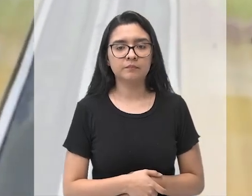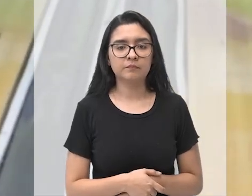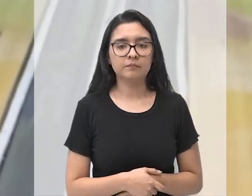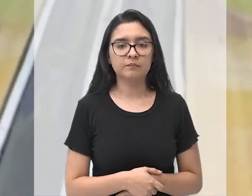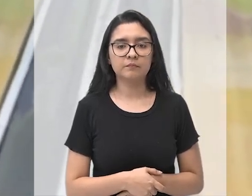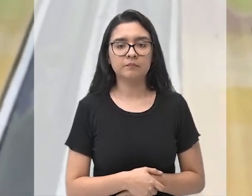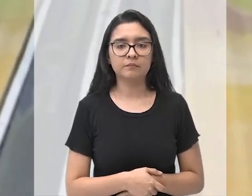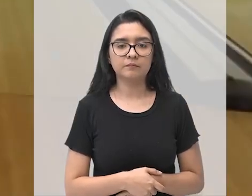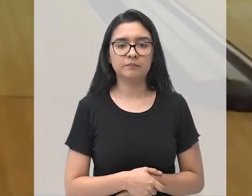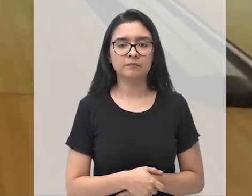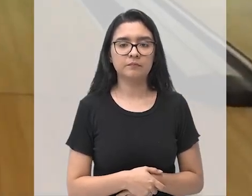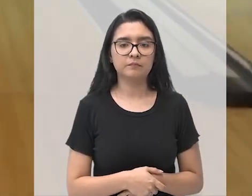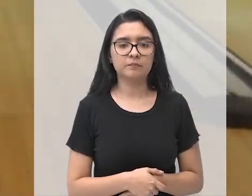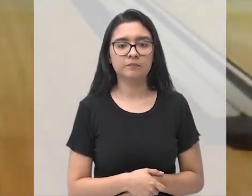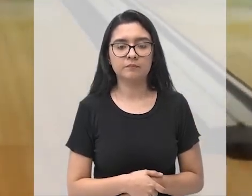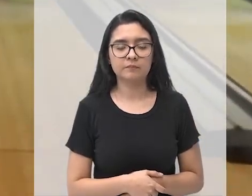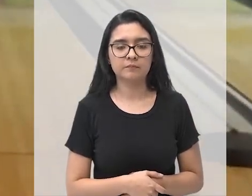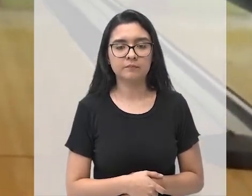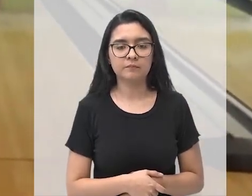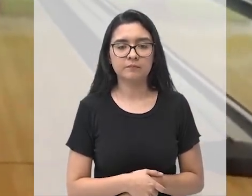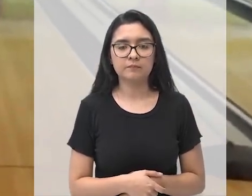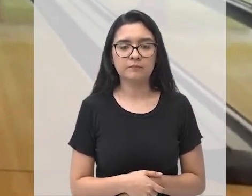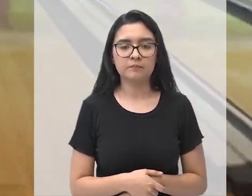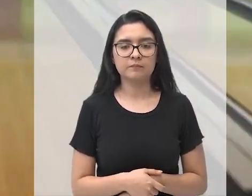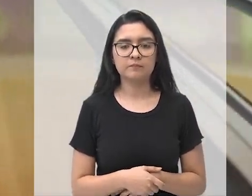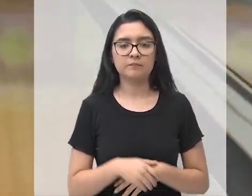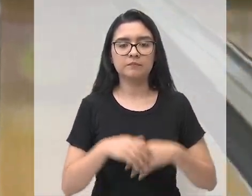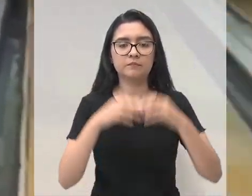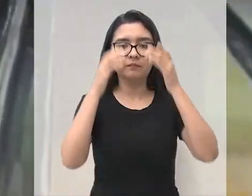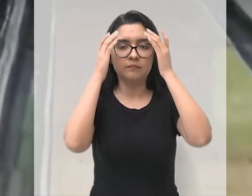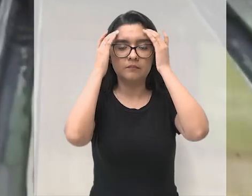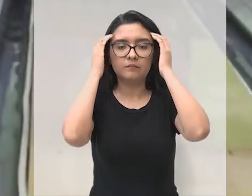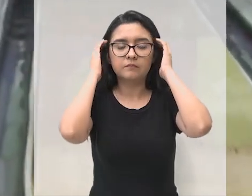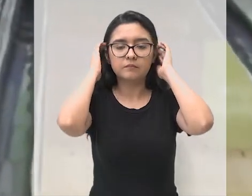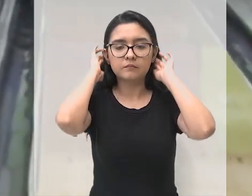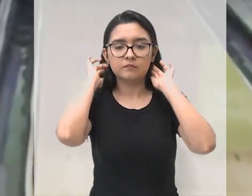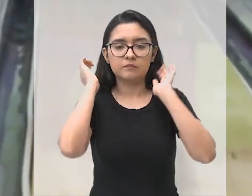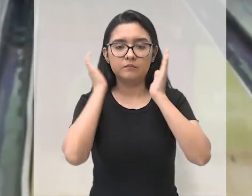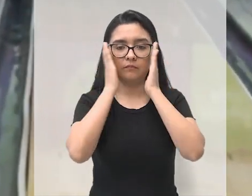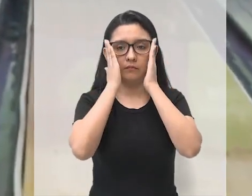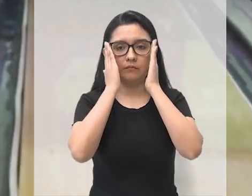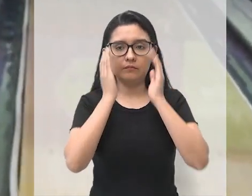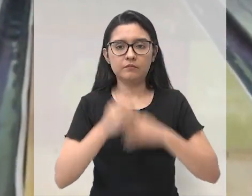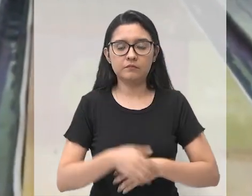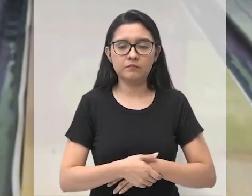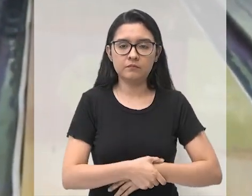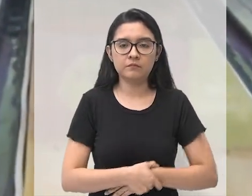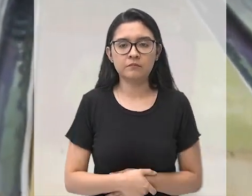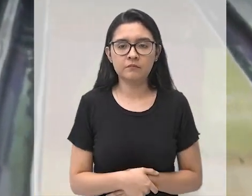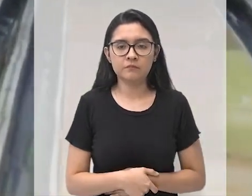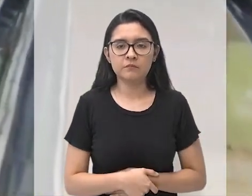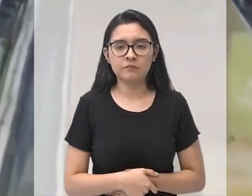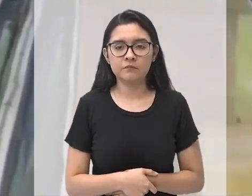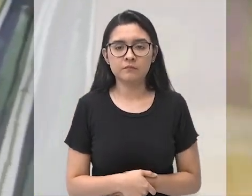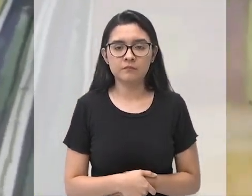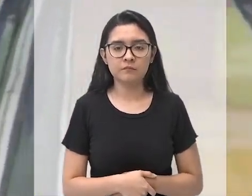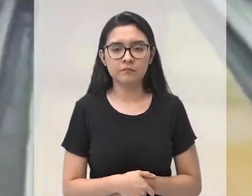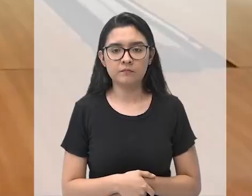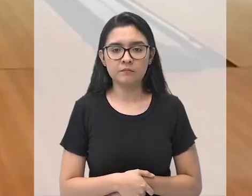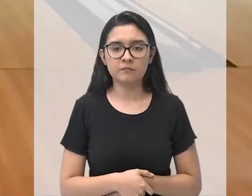certo? Então, cada um vai jogar ali na sua vez. Segundo ponto, o desempenho